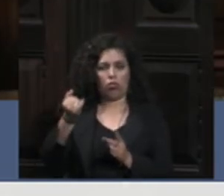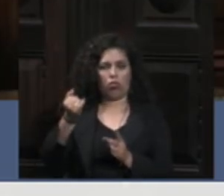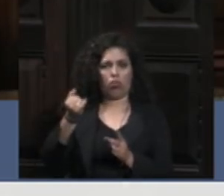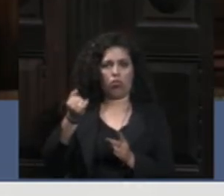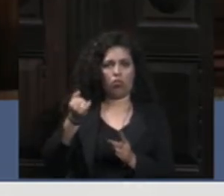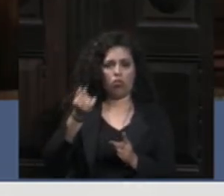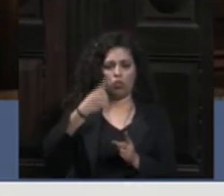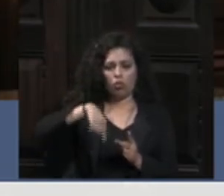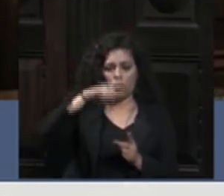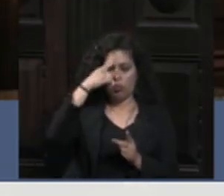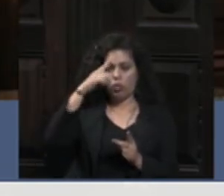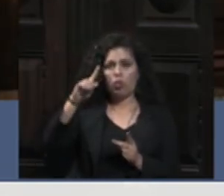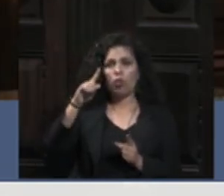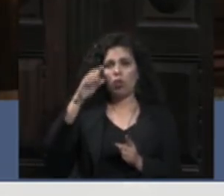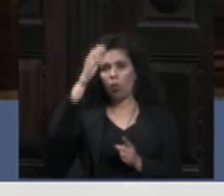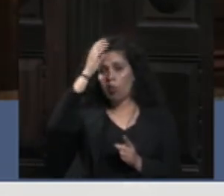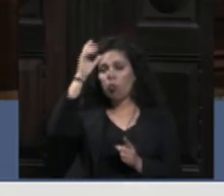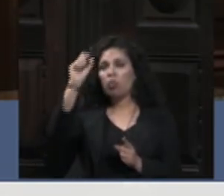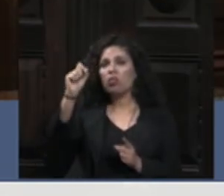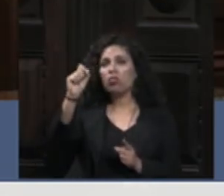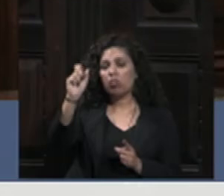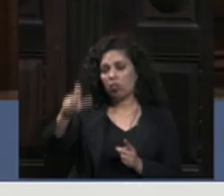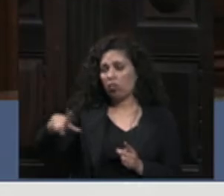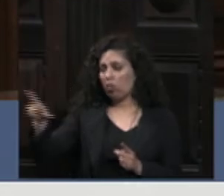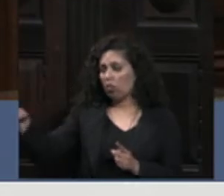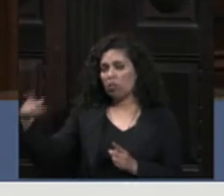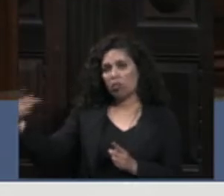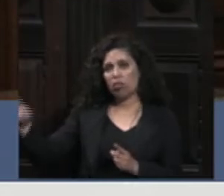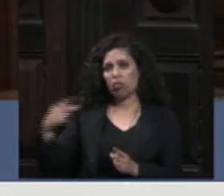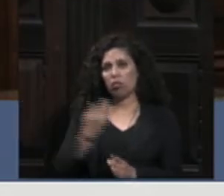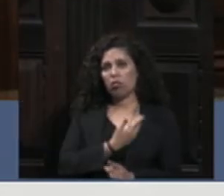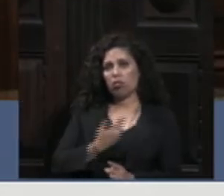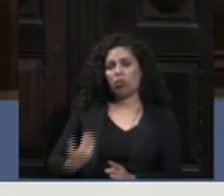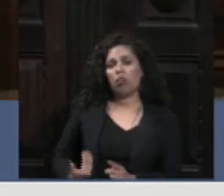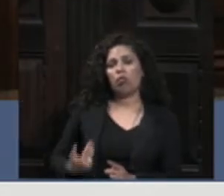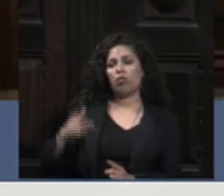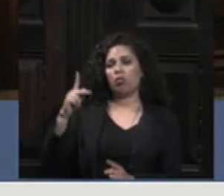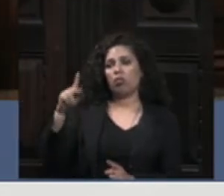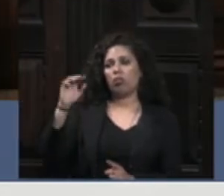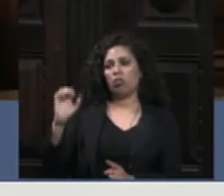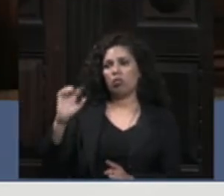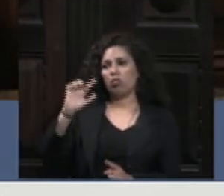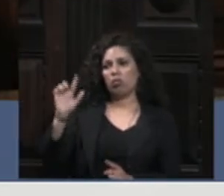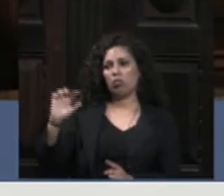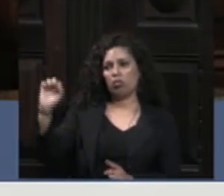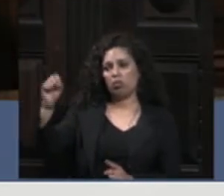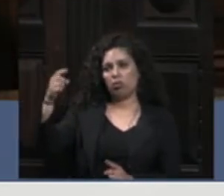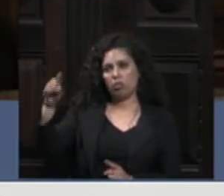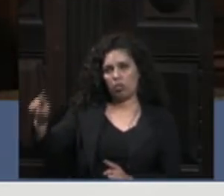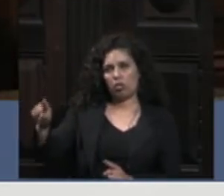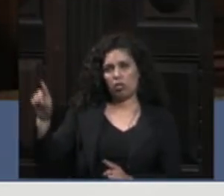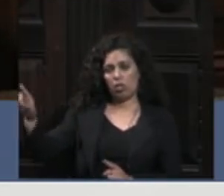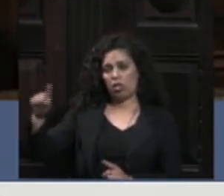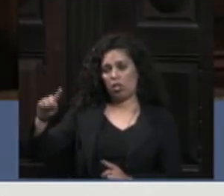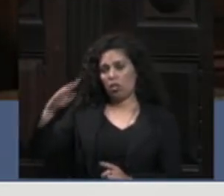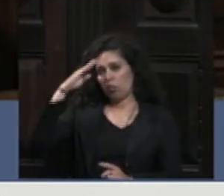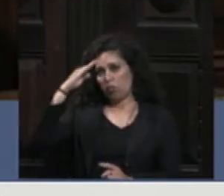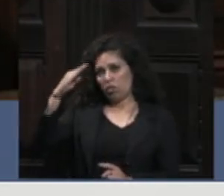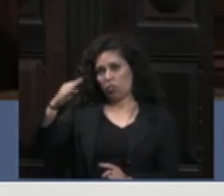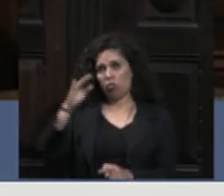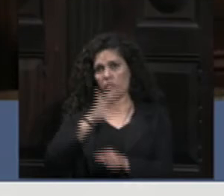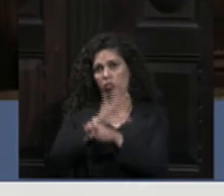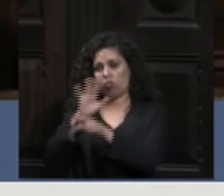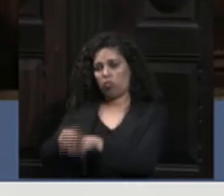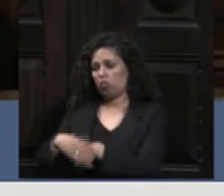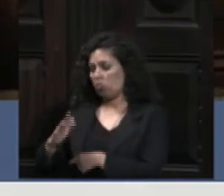Pezão, que ignorou o preceito constitucional da prioridade na garantia de direitos das crianças e